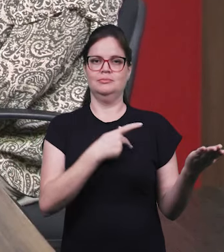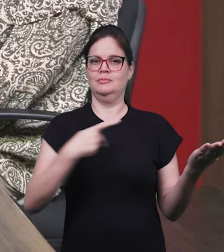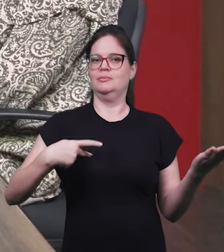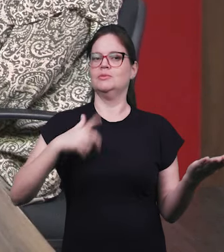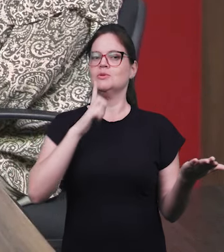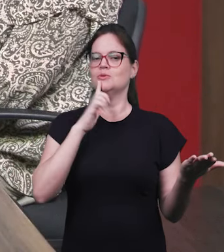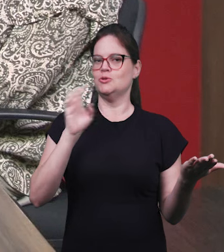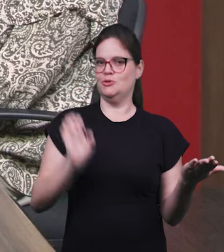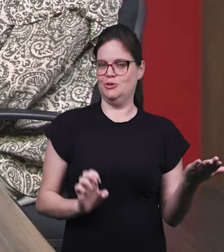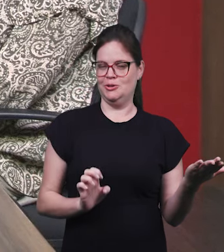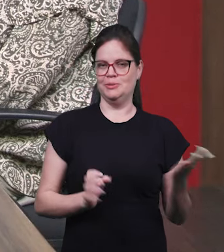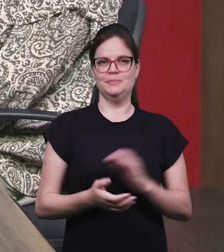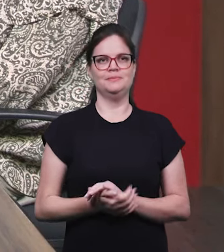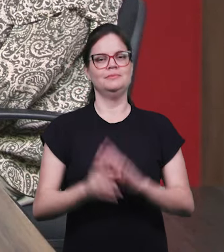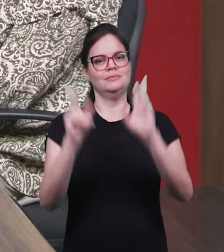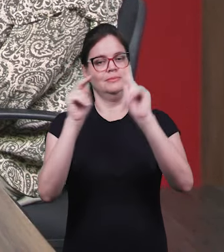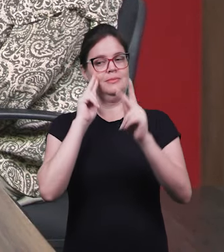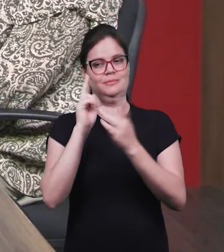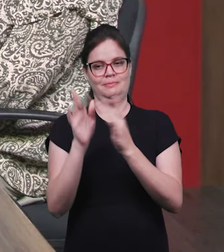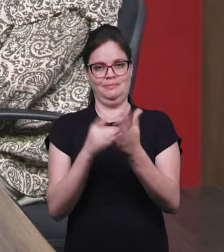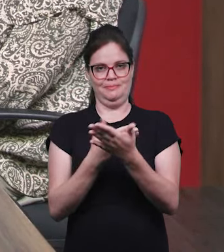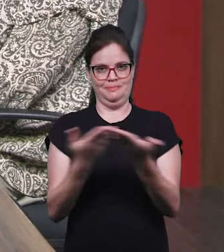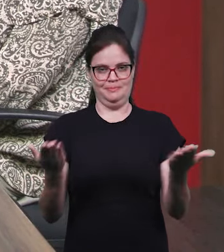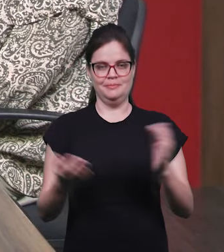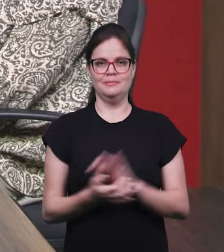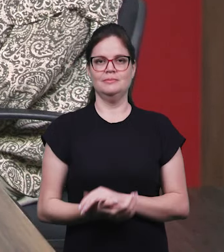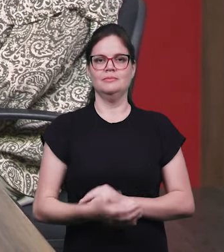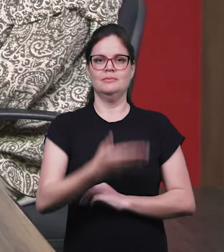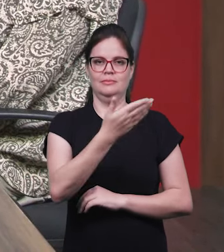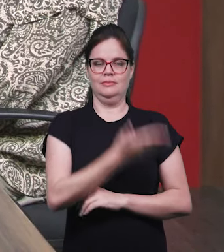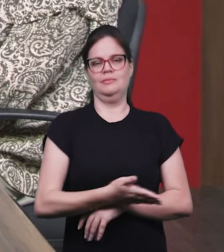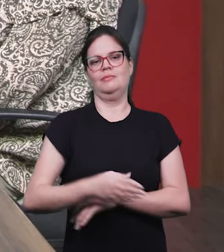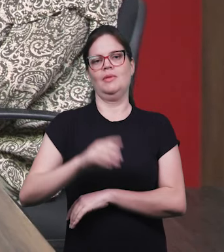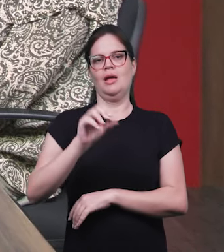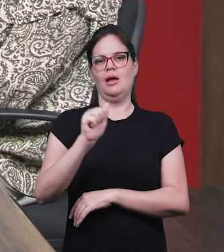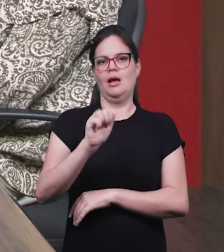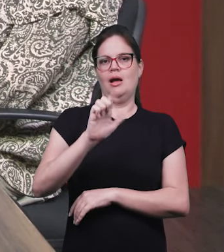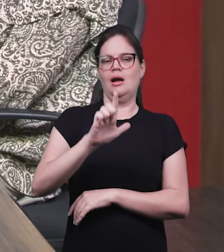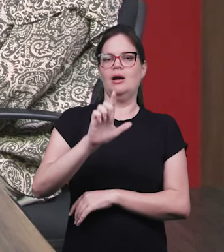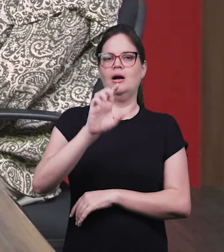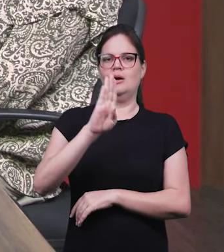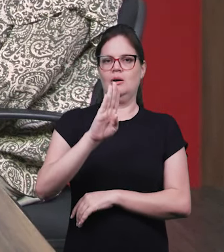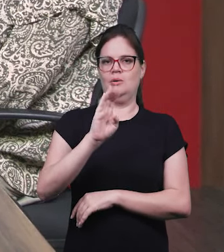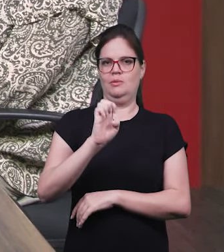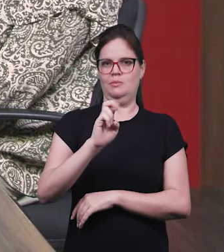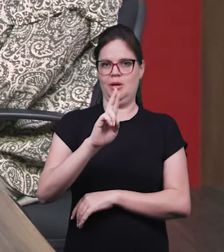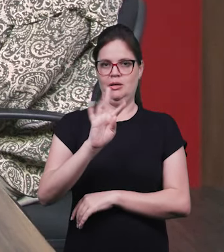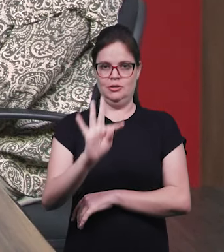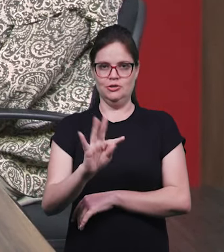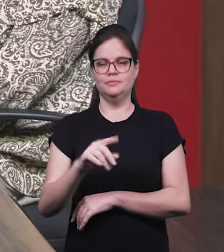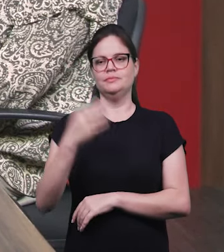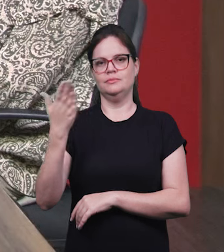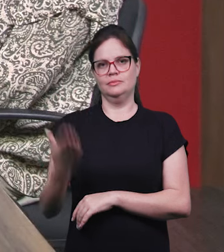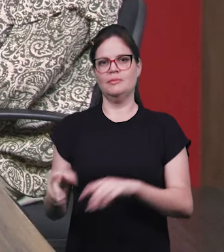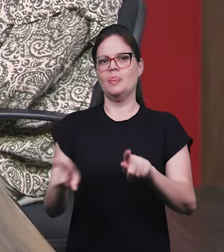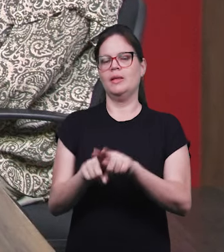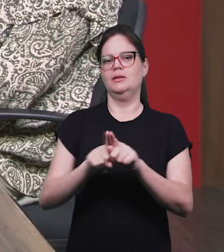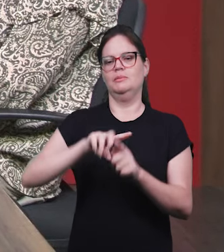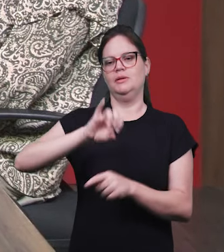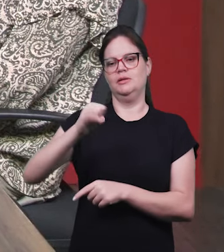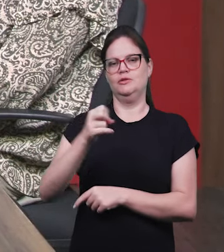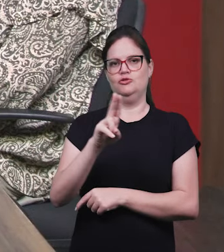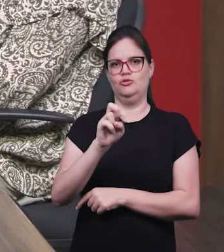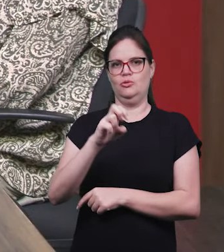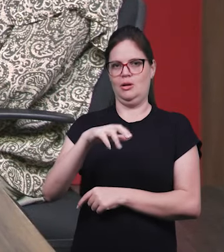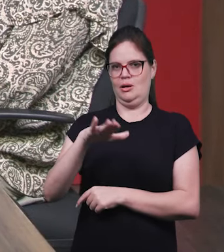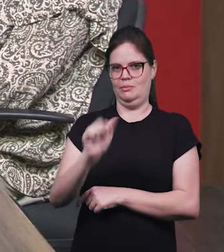o pastor Luiz Eugênio. Paz do Senhor a todos. Doutor Albert. A paz do Senhor. Doutora